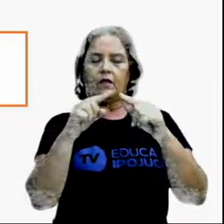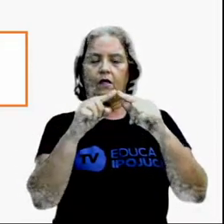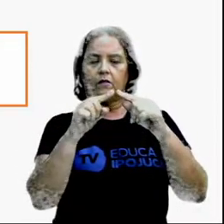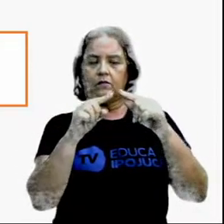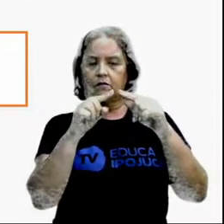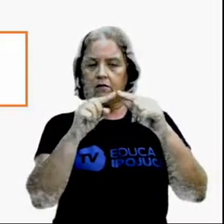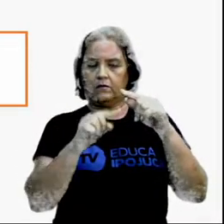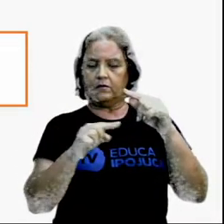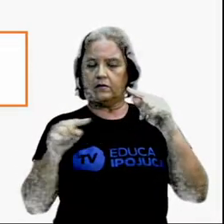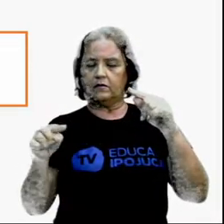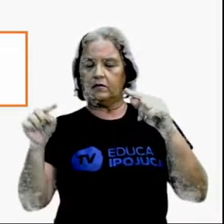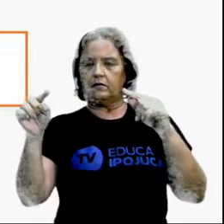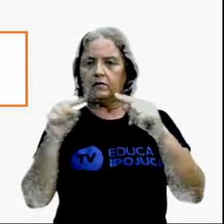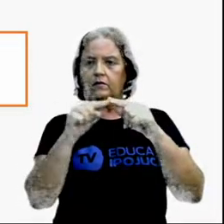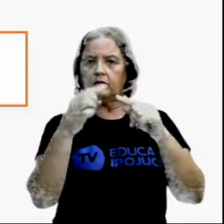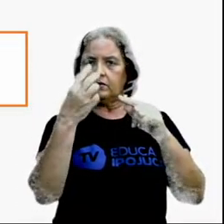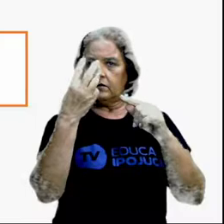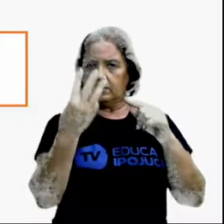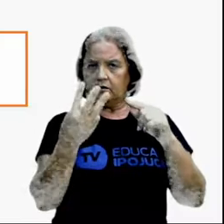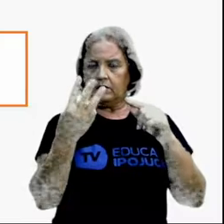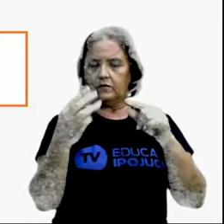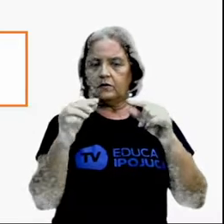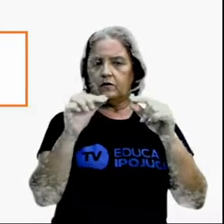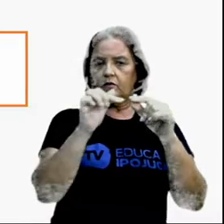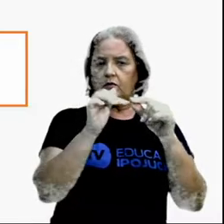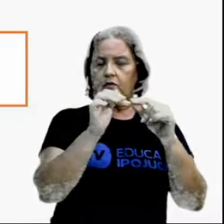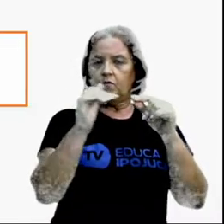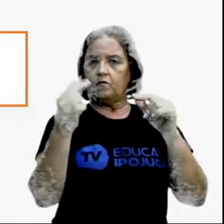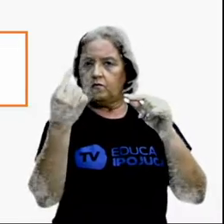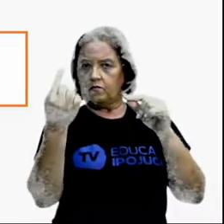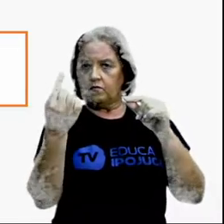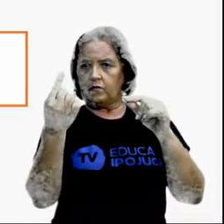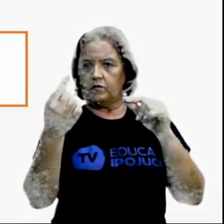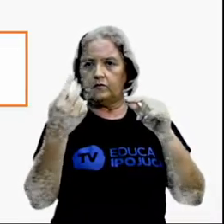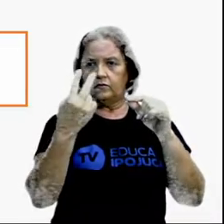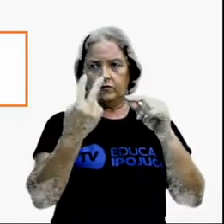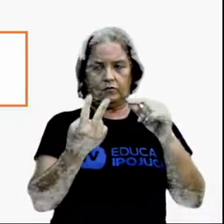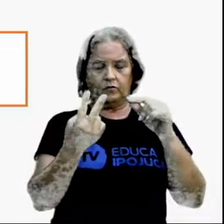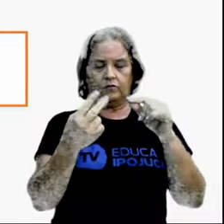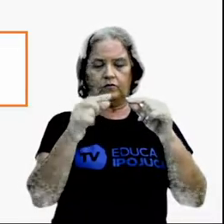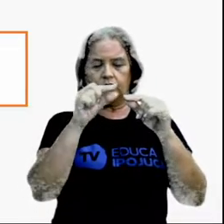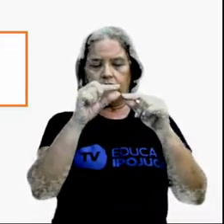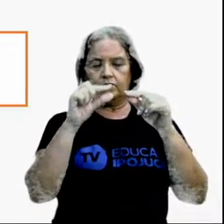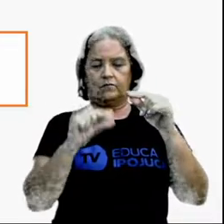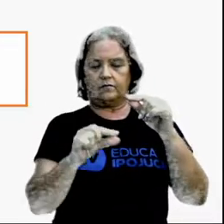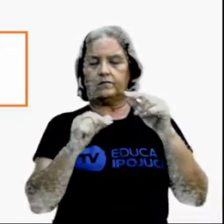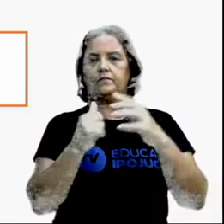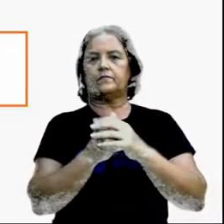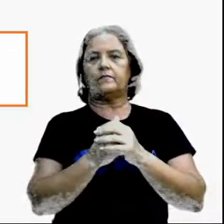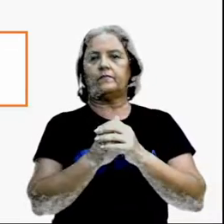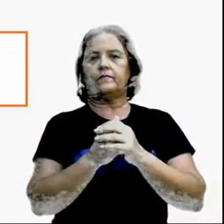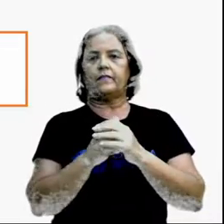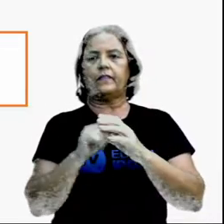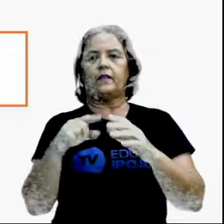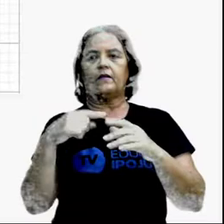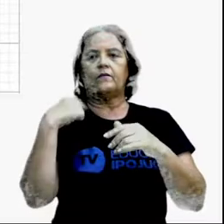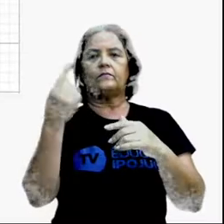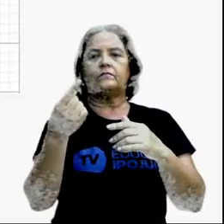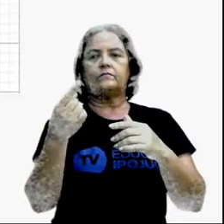um retângulo 1 por 2, uma fila com 2 quadrinhos. Vamos ver as próximas